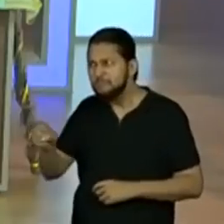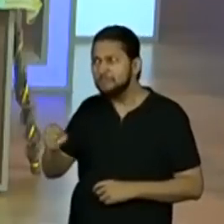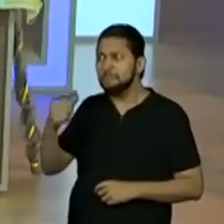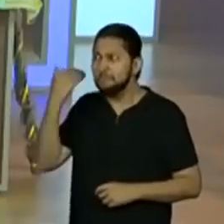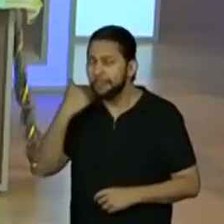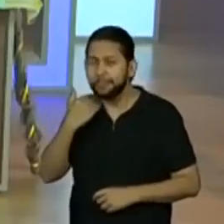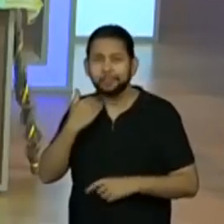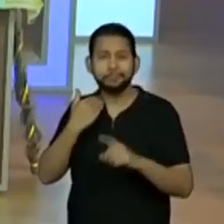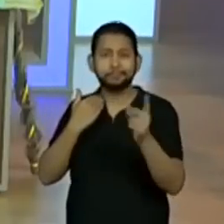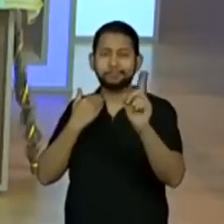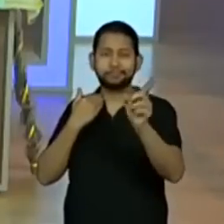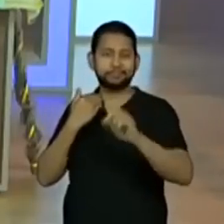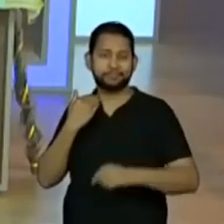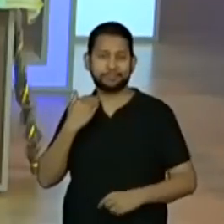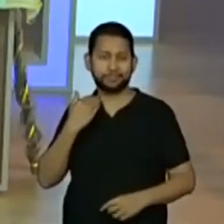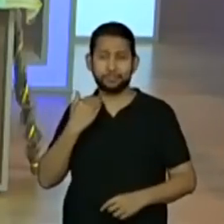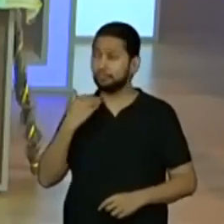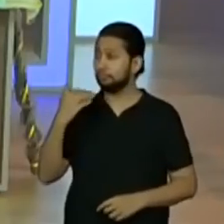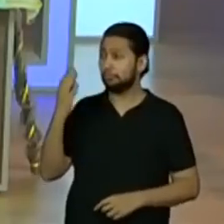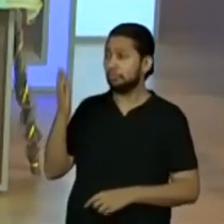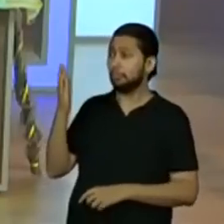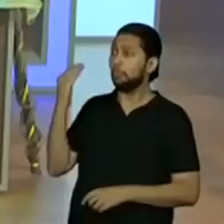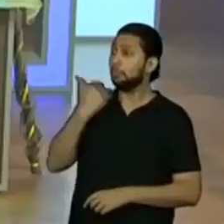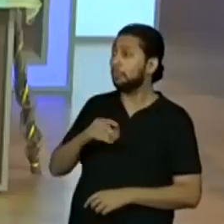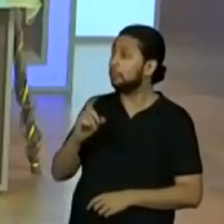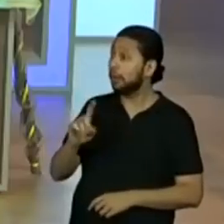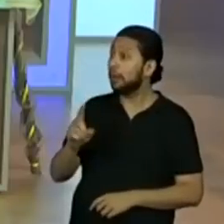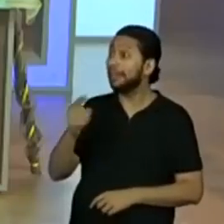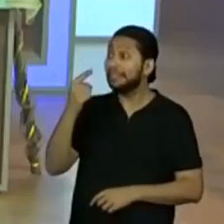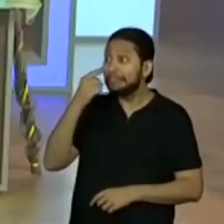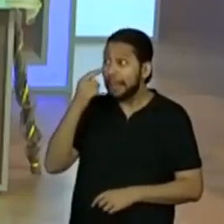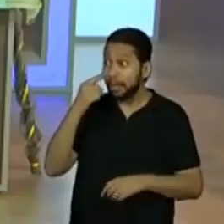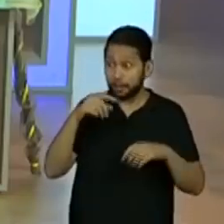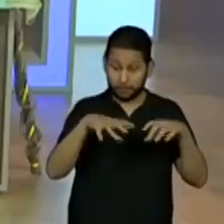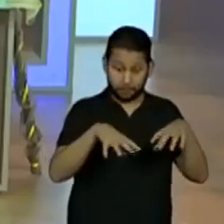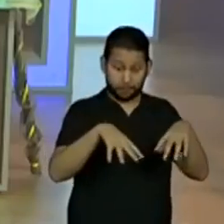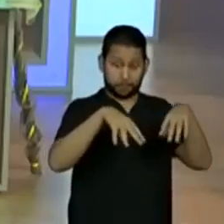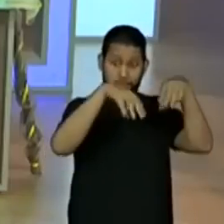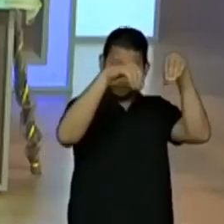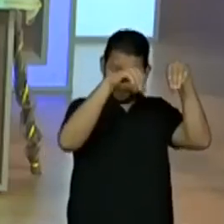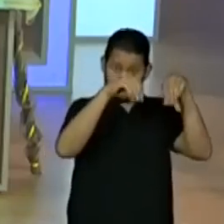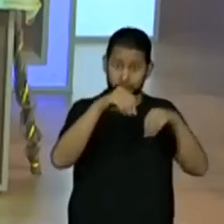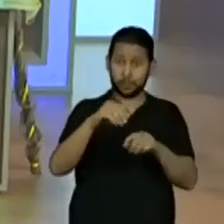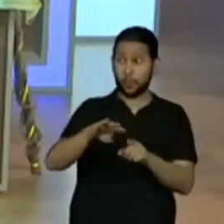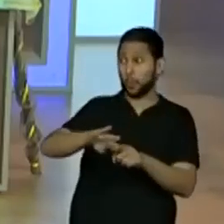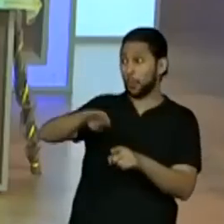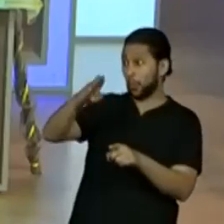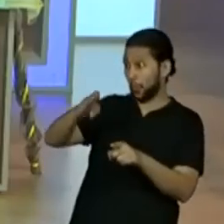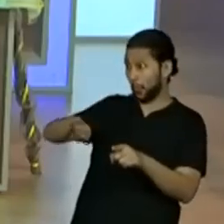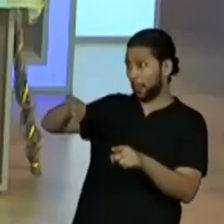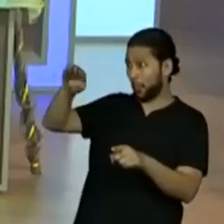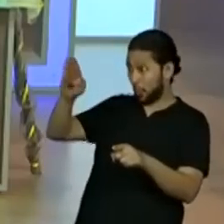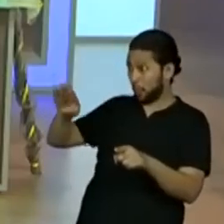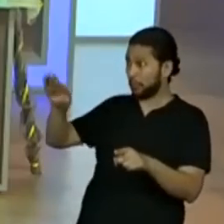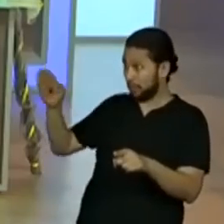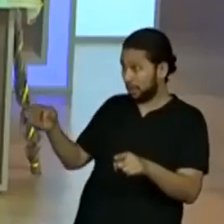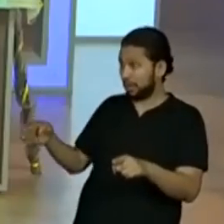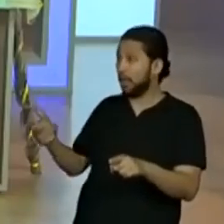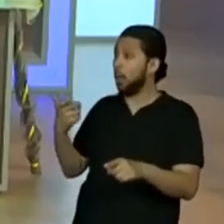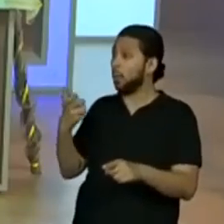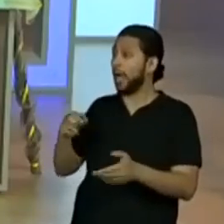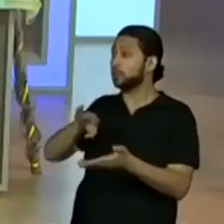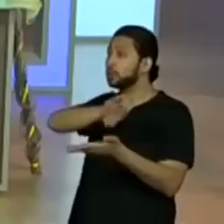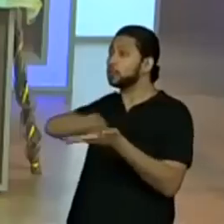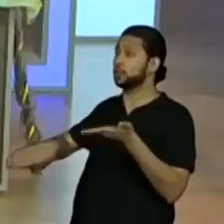acabar com essa montanha que tem na frente do palácio que me impede de ver o horizonte. Você vai ter que fazer isso em 8 dias. E foi assim